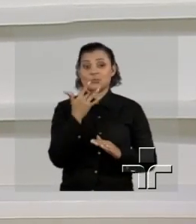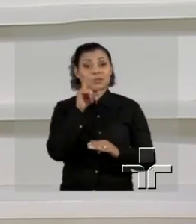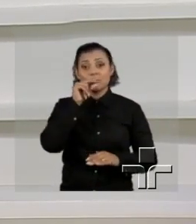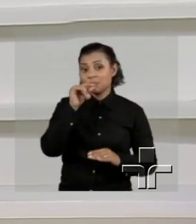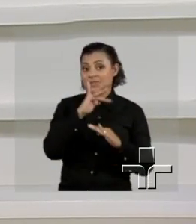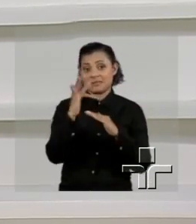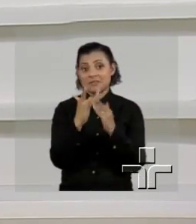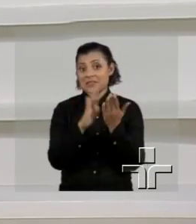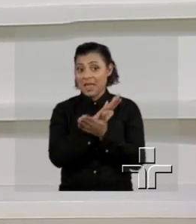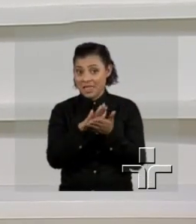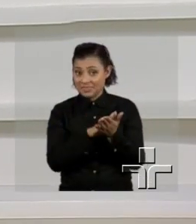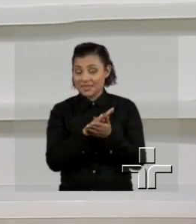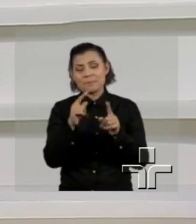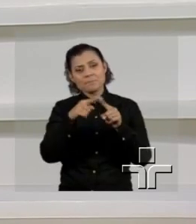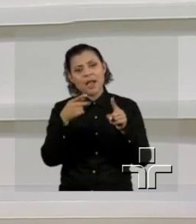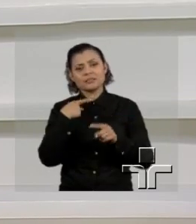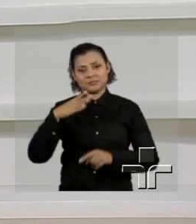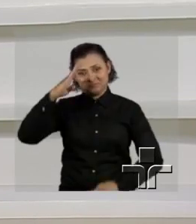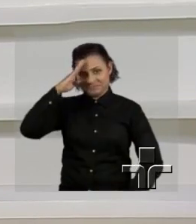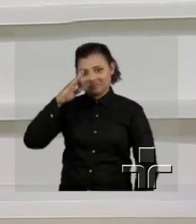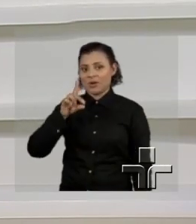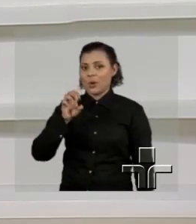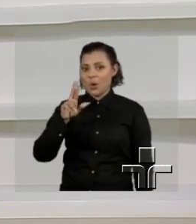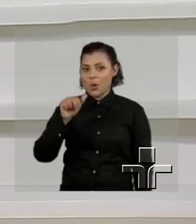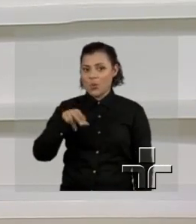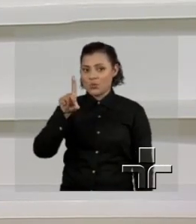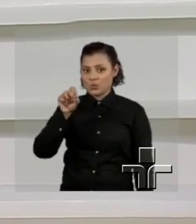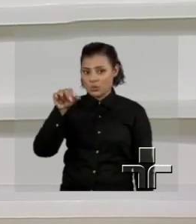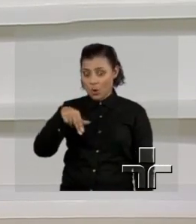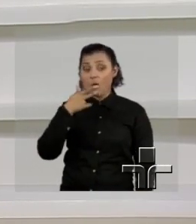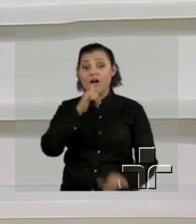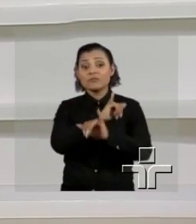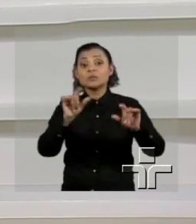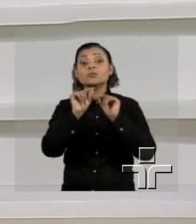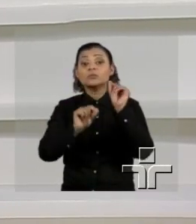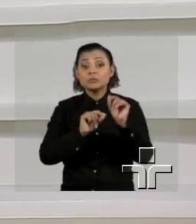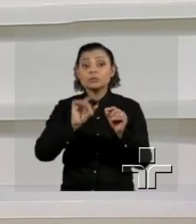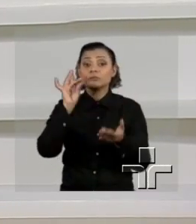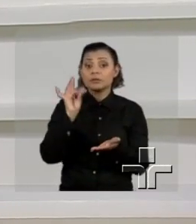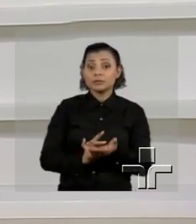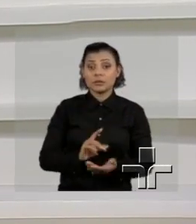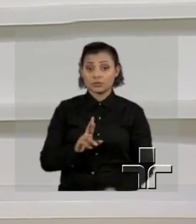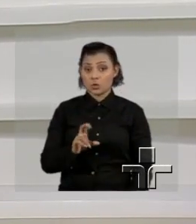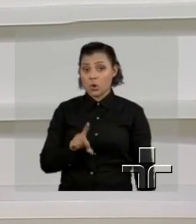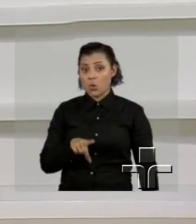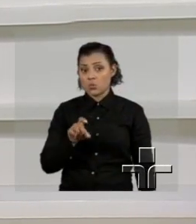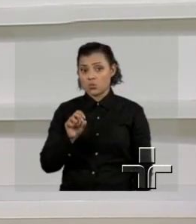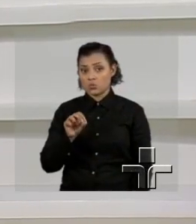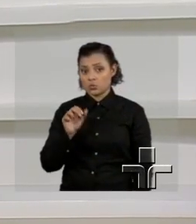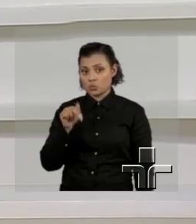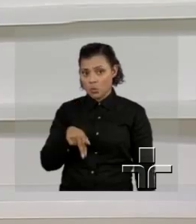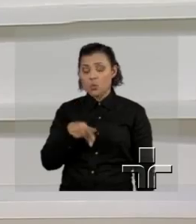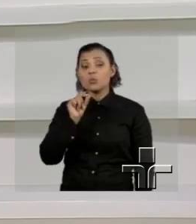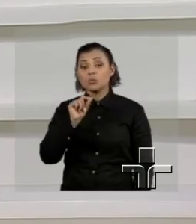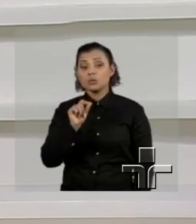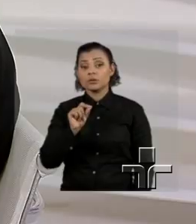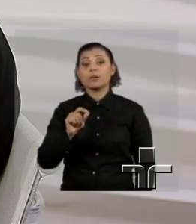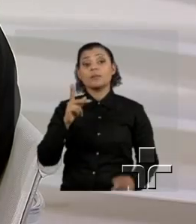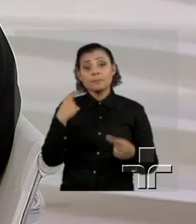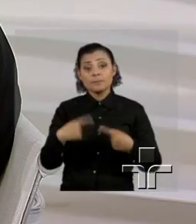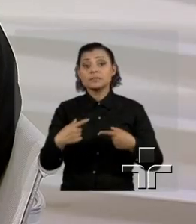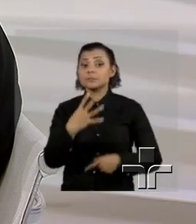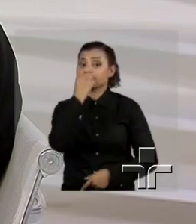problema sério, né? Na disciplina militar, o Exército deve estar estudando, a Marinha, a Aeronáutica, o Ministério da